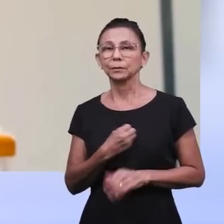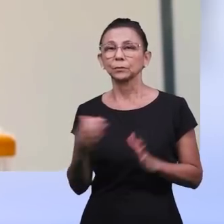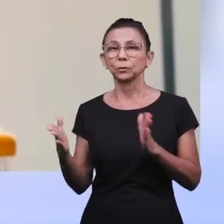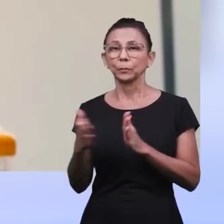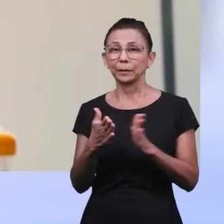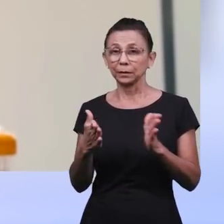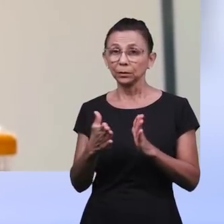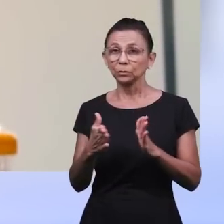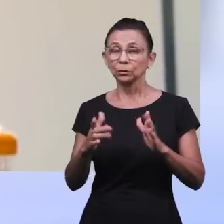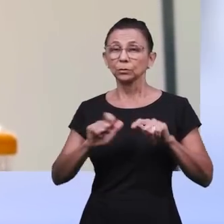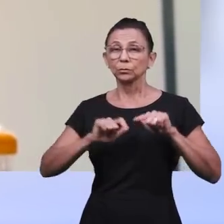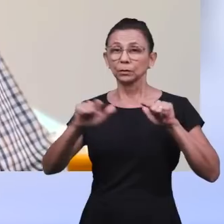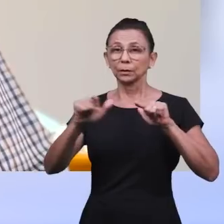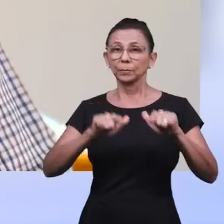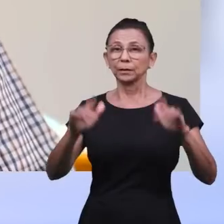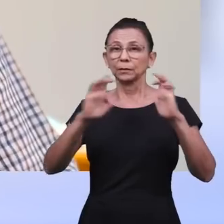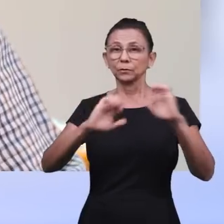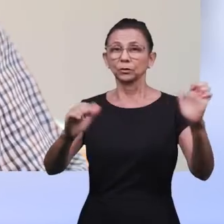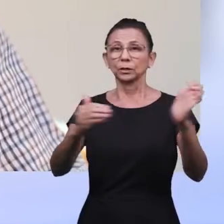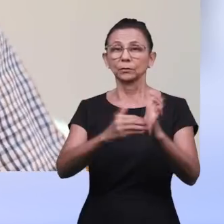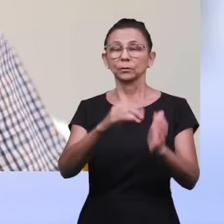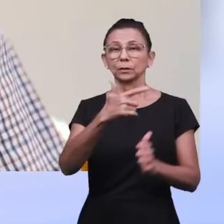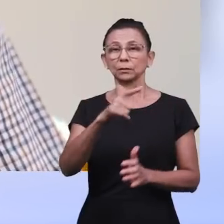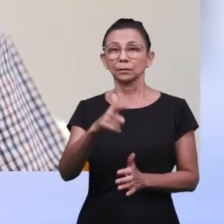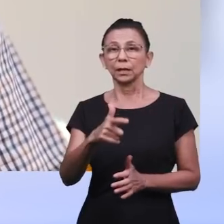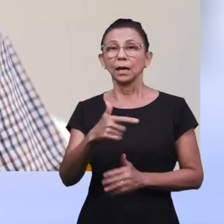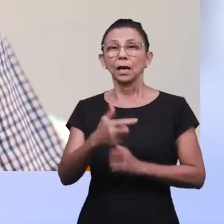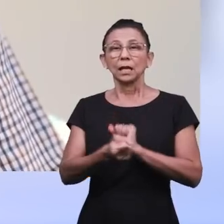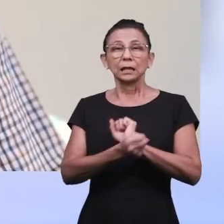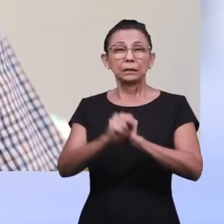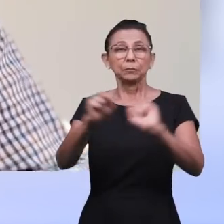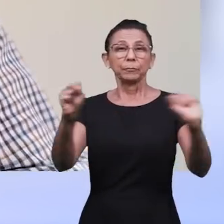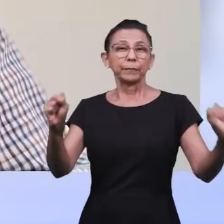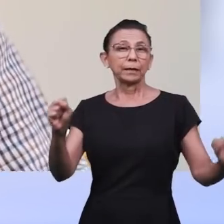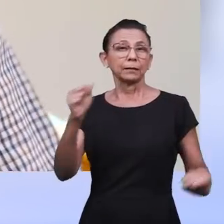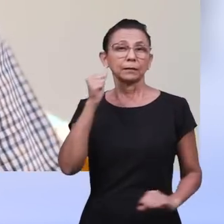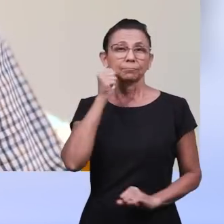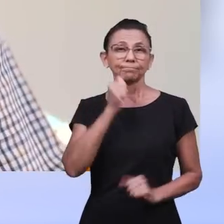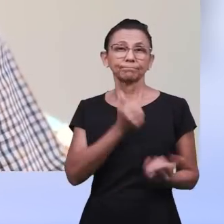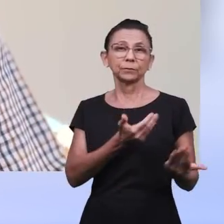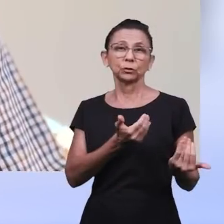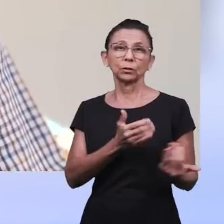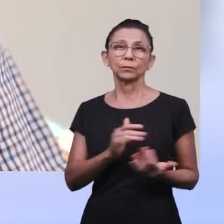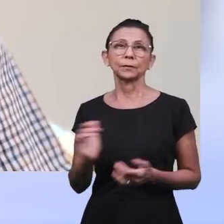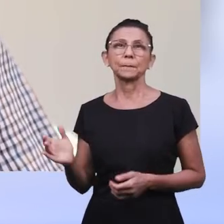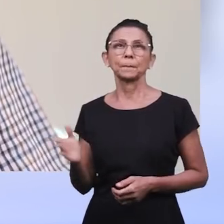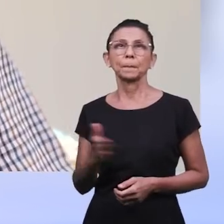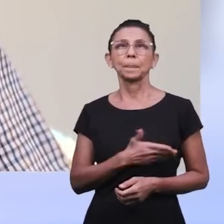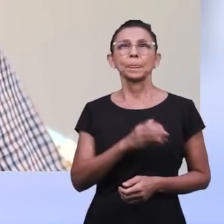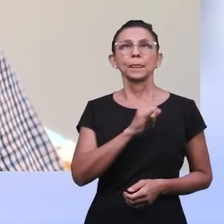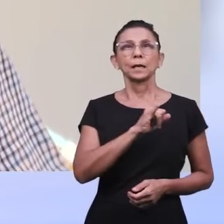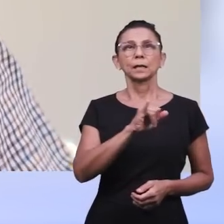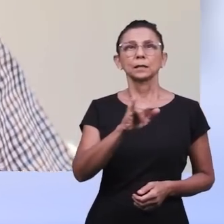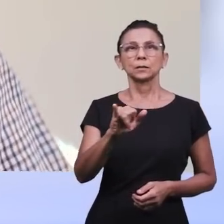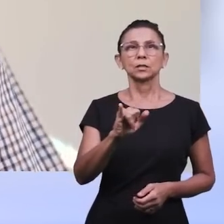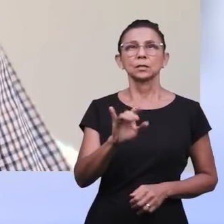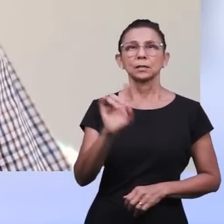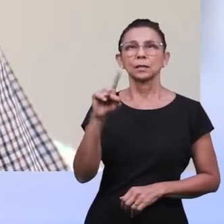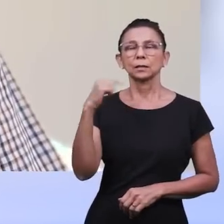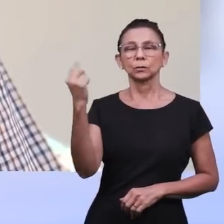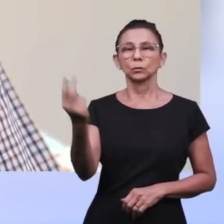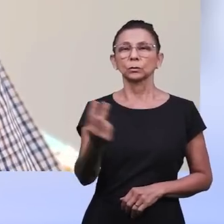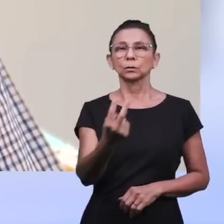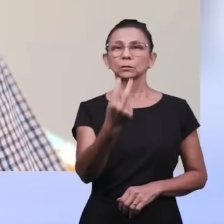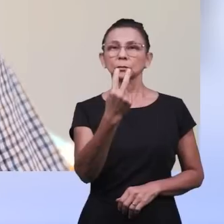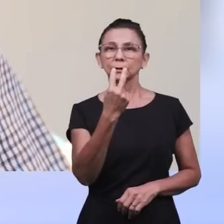totalmente. Bendito seja Deus. E eu queria dizer para os irmãos, aqueles que estão nos vendo, nos ouvindo, a maravilha que foi